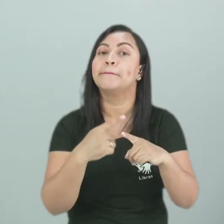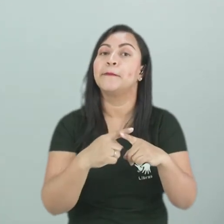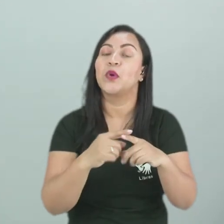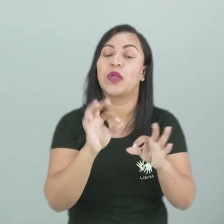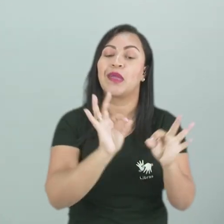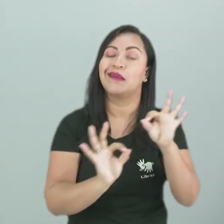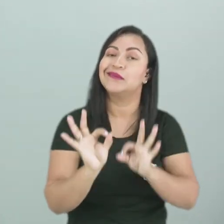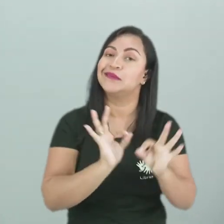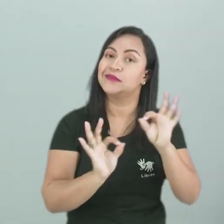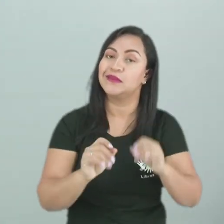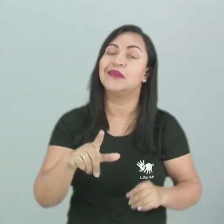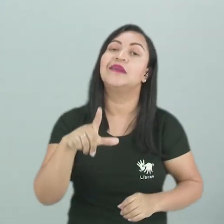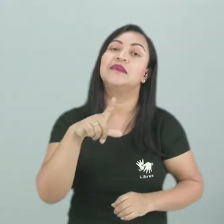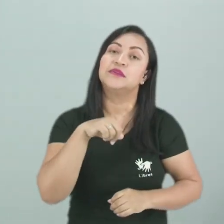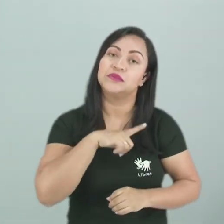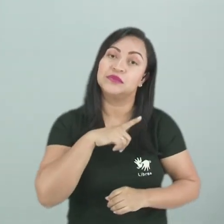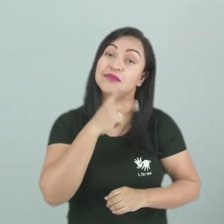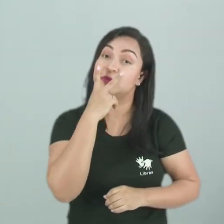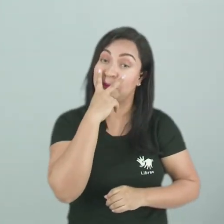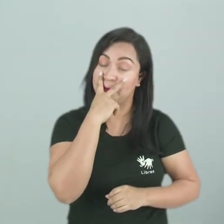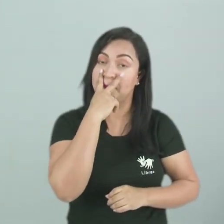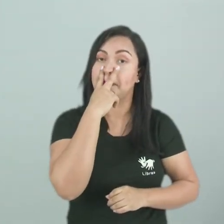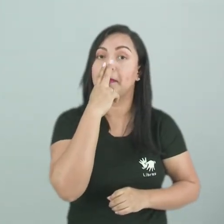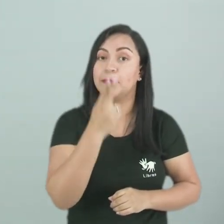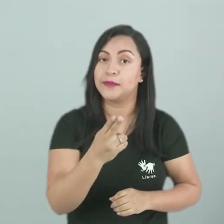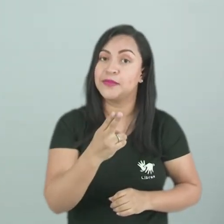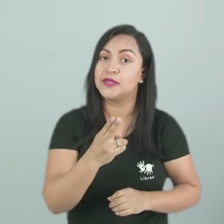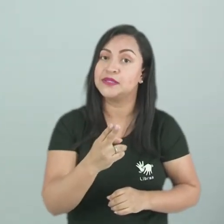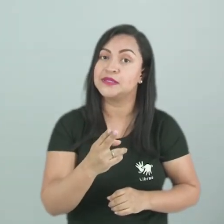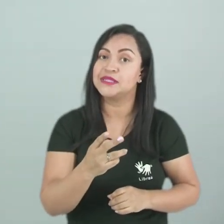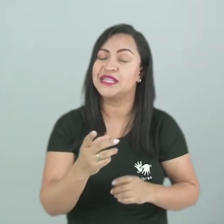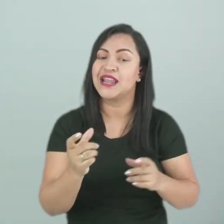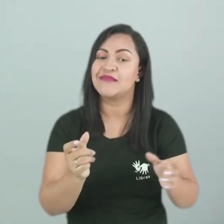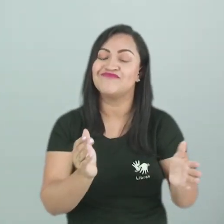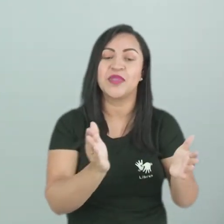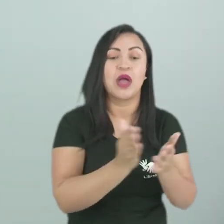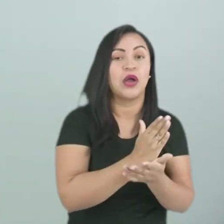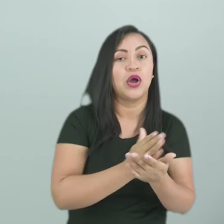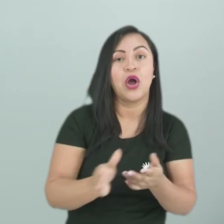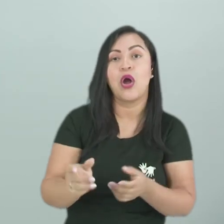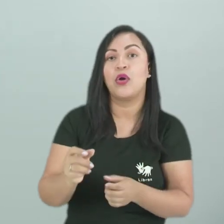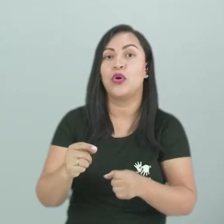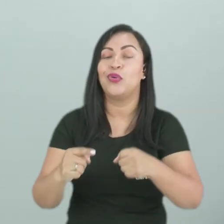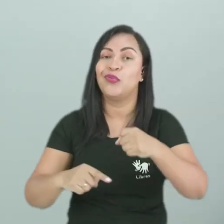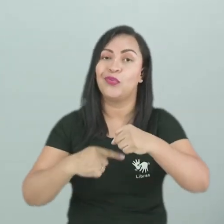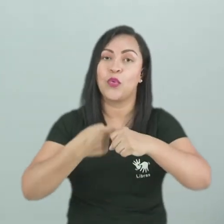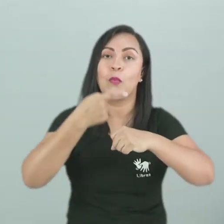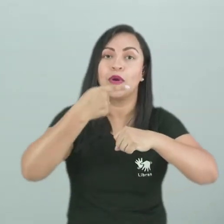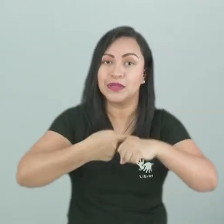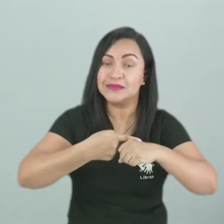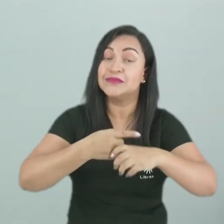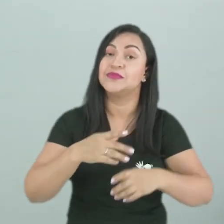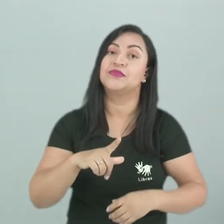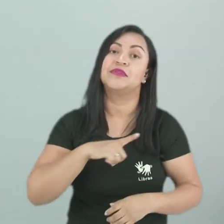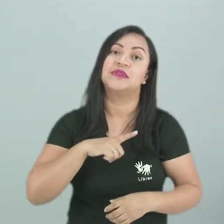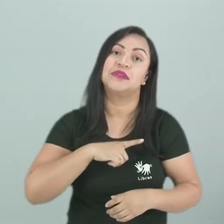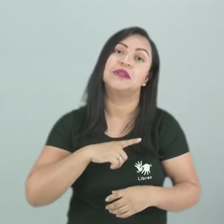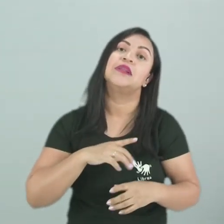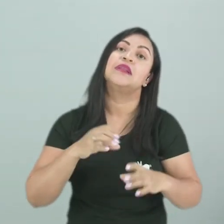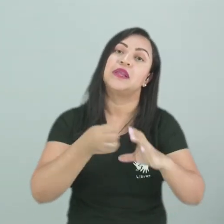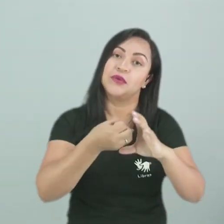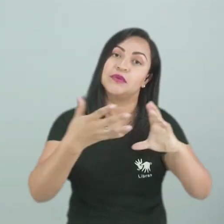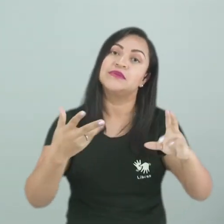estruturalmente elas têm uma estrutura semelhante, elas vão ter algum elemento que é semelhante e faz com que essa propriedade ela